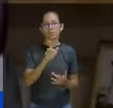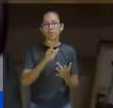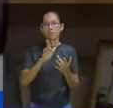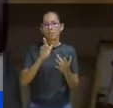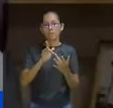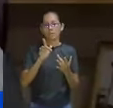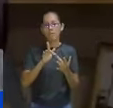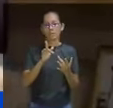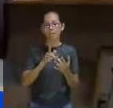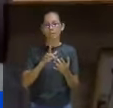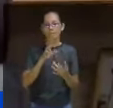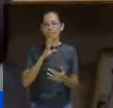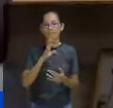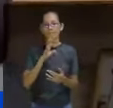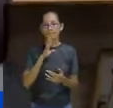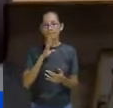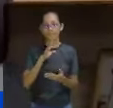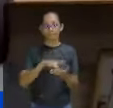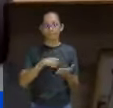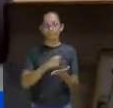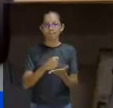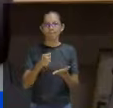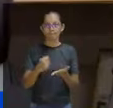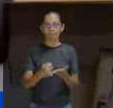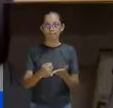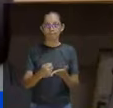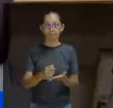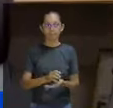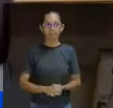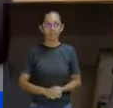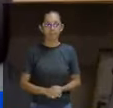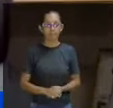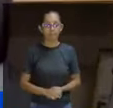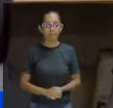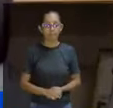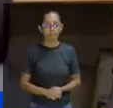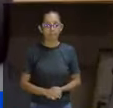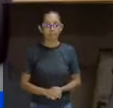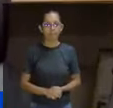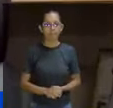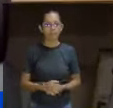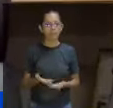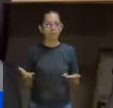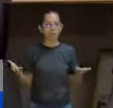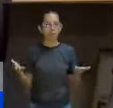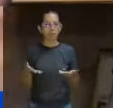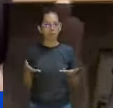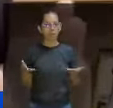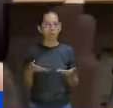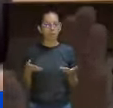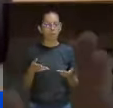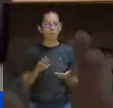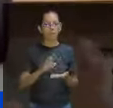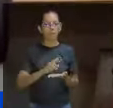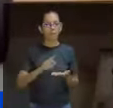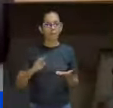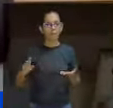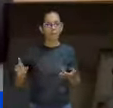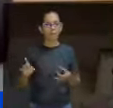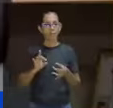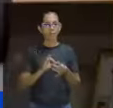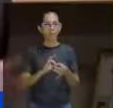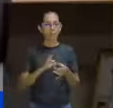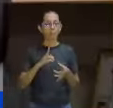conseguimos reconhecer esses vínculos no próprio e-social. Atualmente, todos esses vínculos dos prestadores